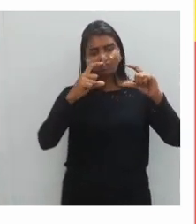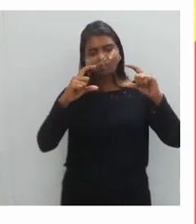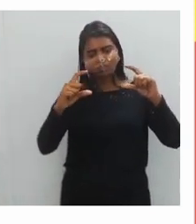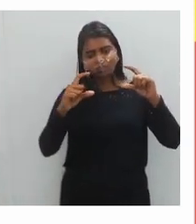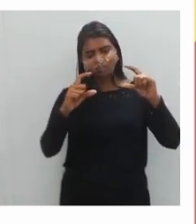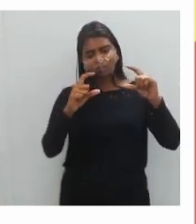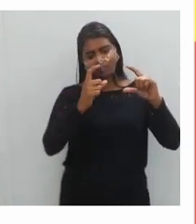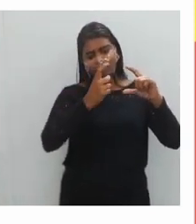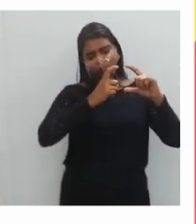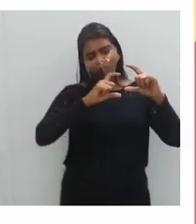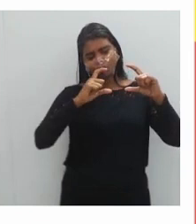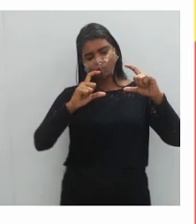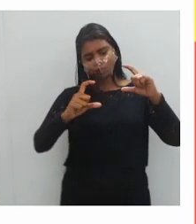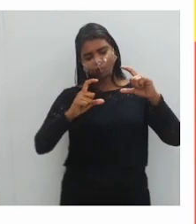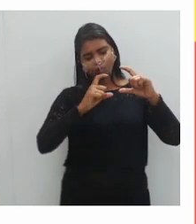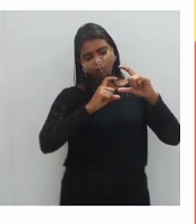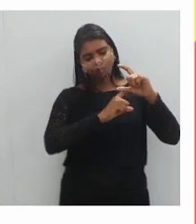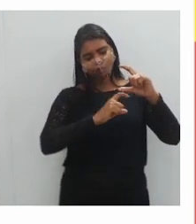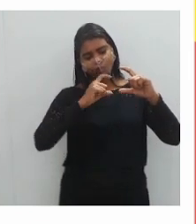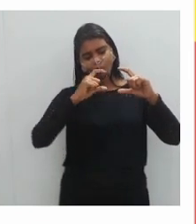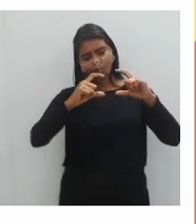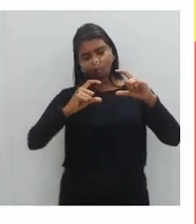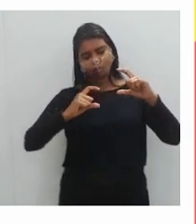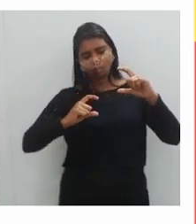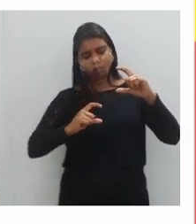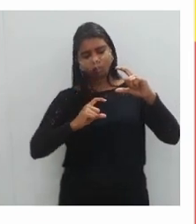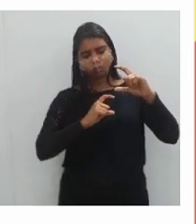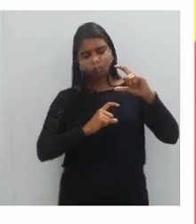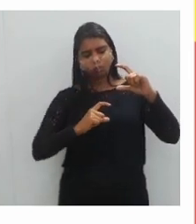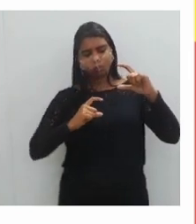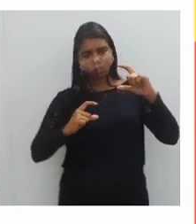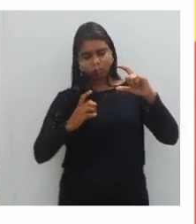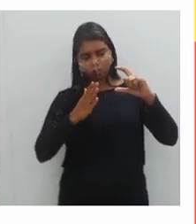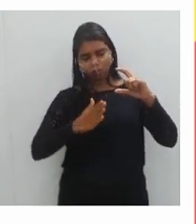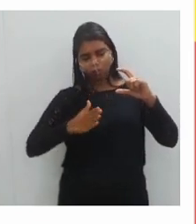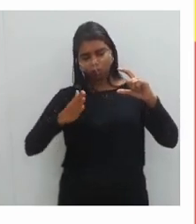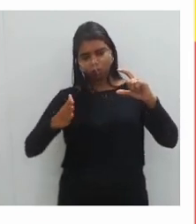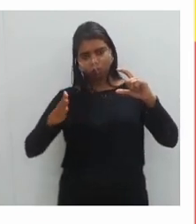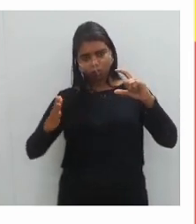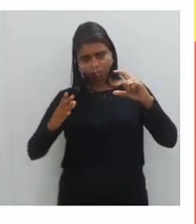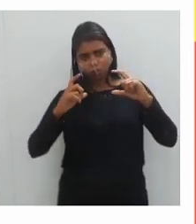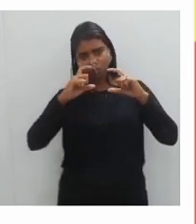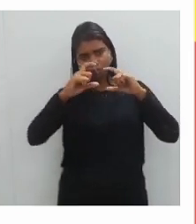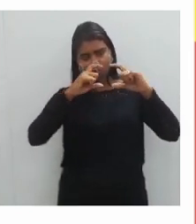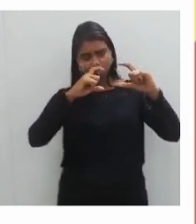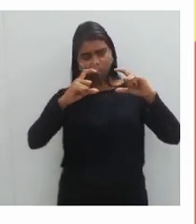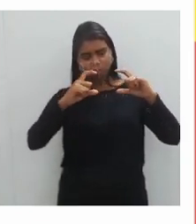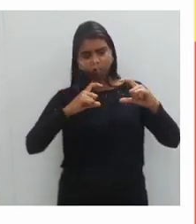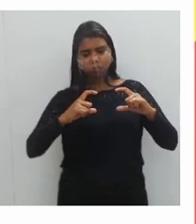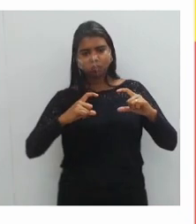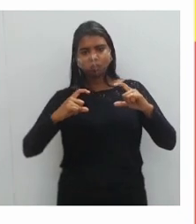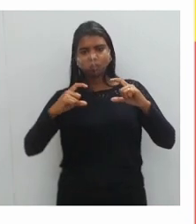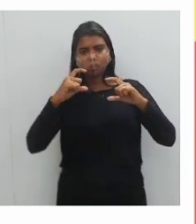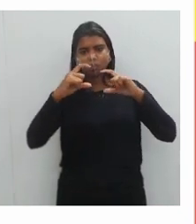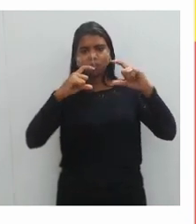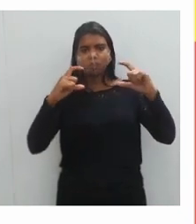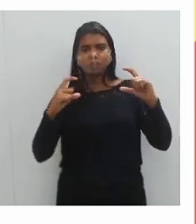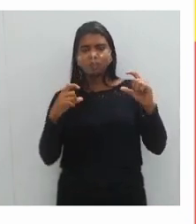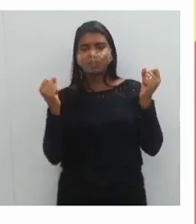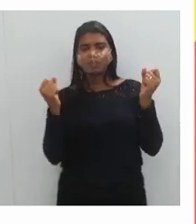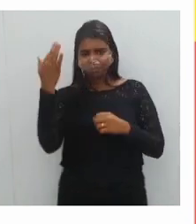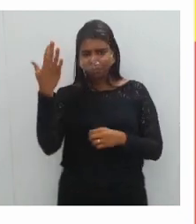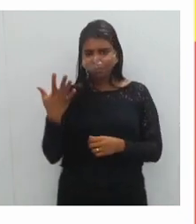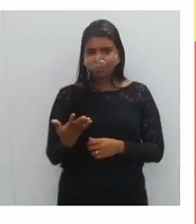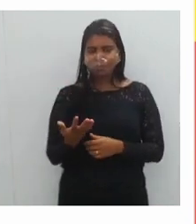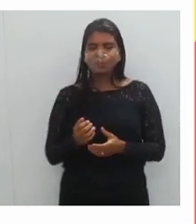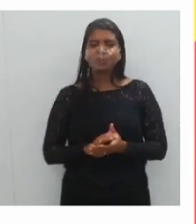são organizadas em quadros, nós temos o quê? Essas sequências de quadros, né? As cenas, né? Podemos dizer